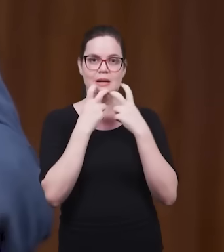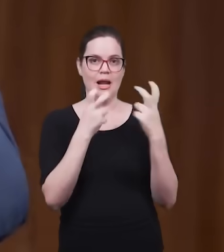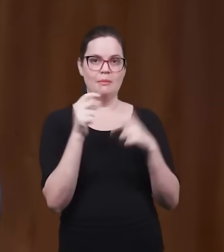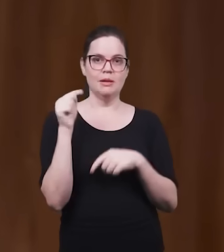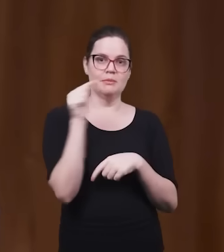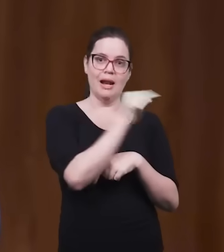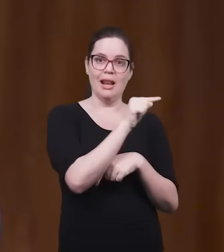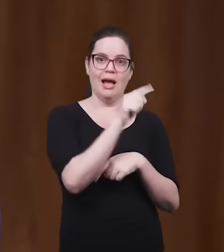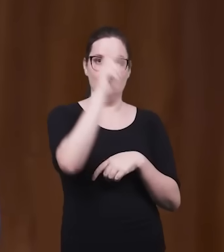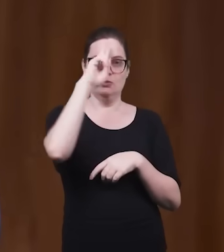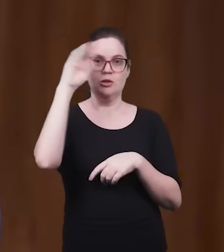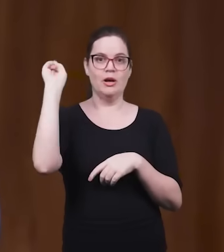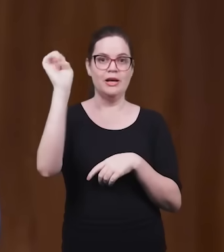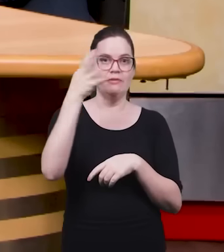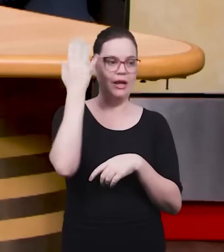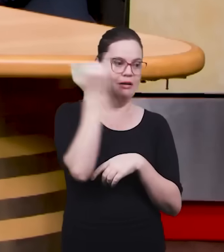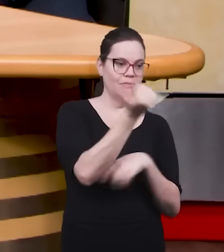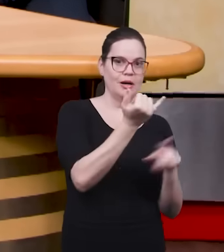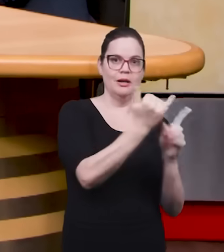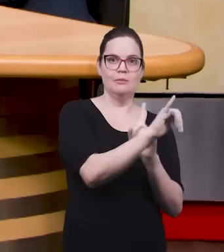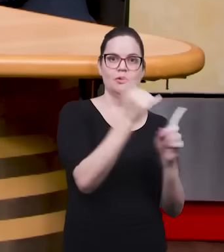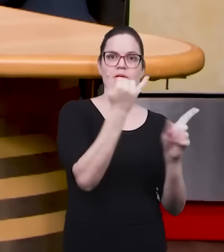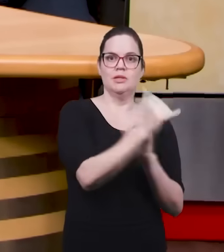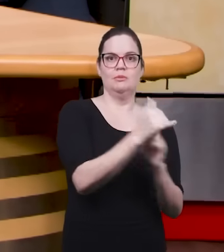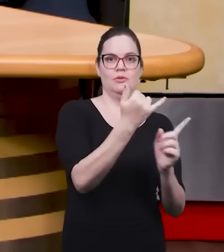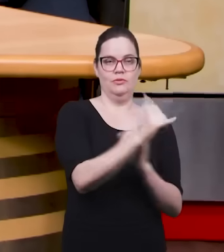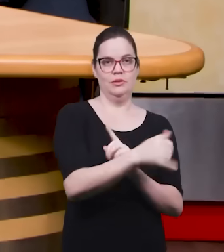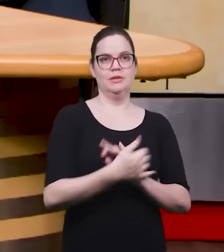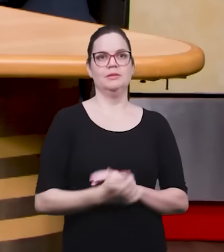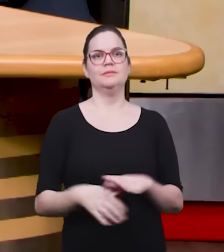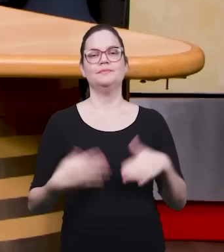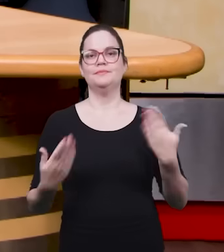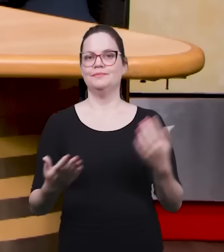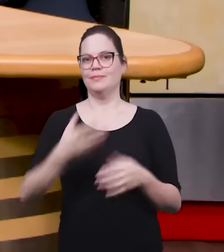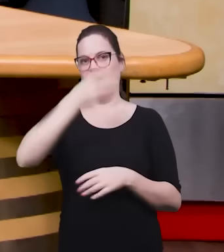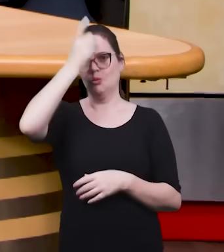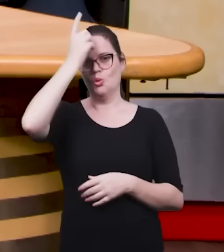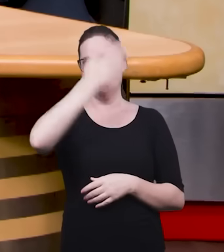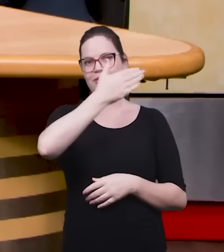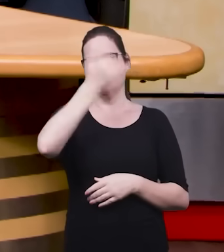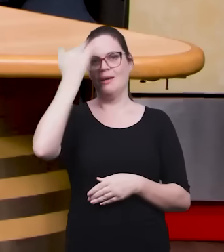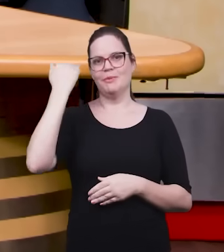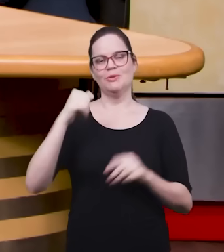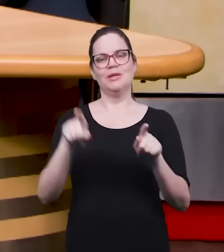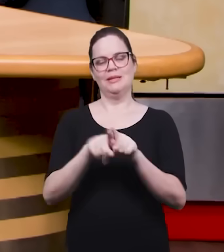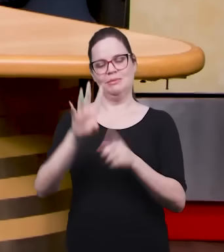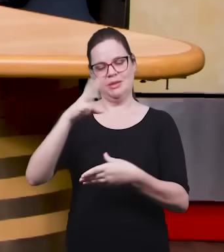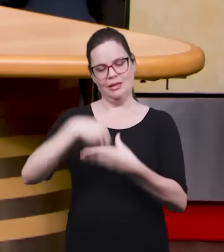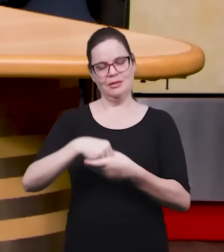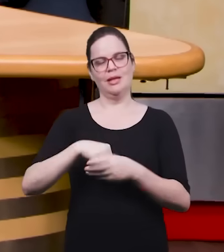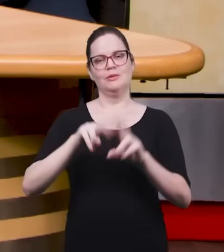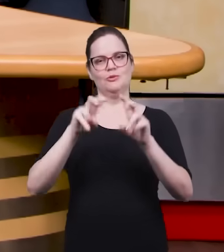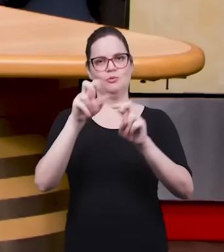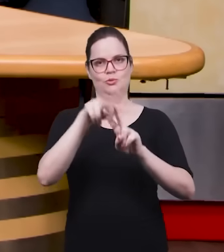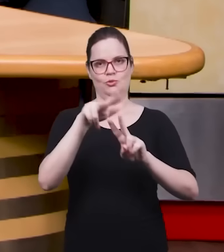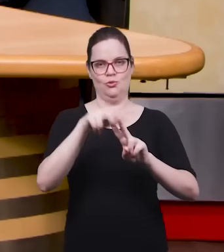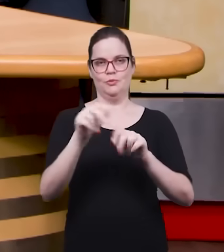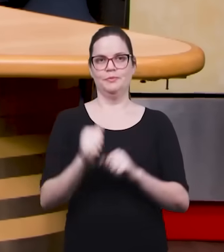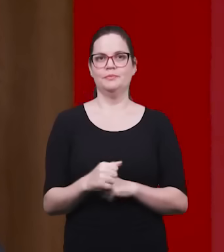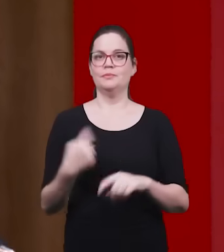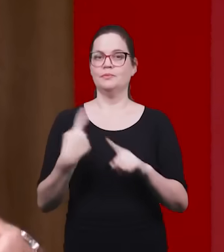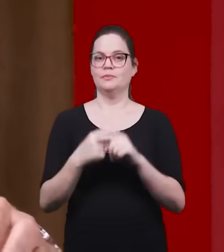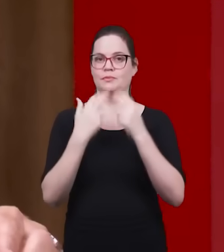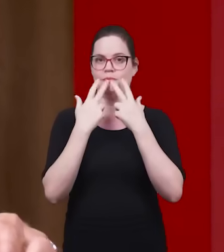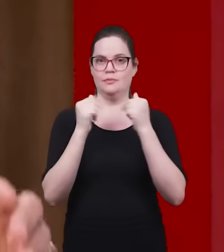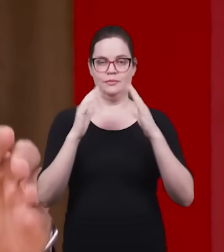está fazendo nele, está interpretando, Marcelo. E o dom de sabedoria entra de novo nesses dois dons. Isso. Porque, por exemplo, quando está vendo as